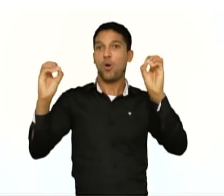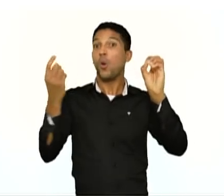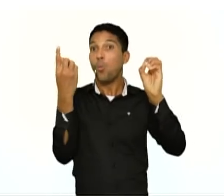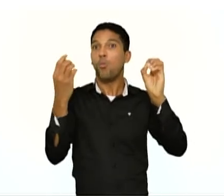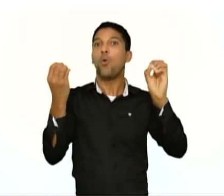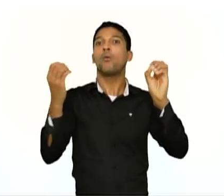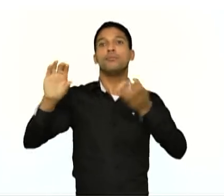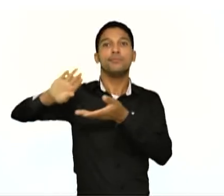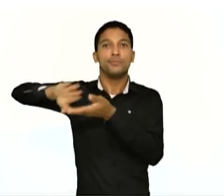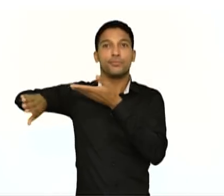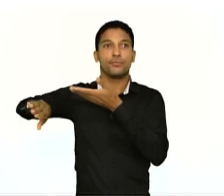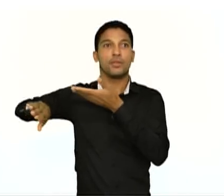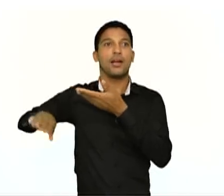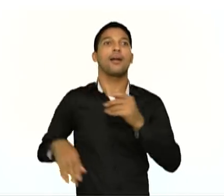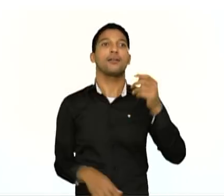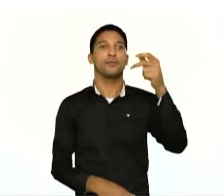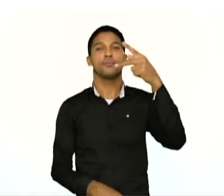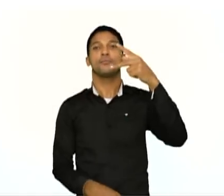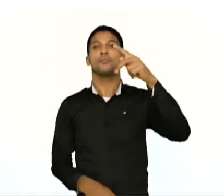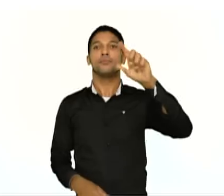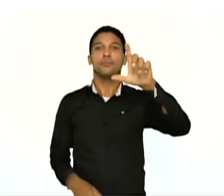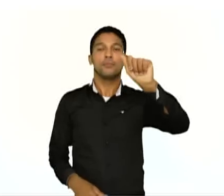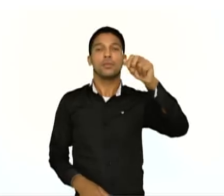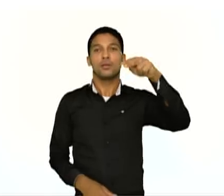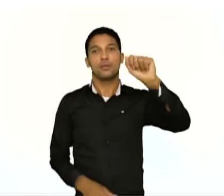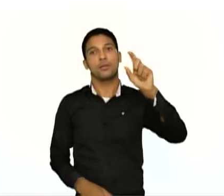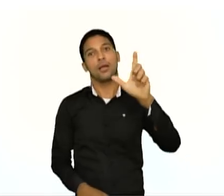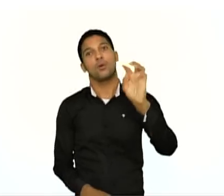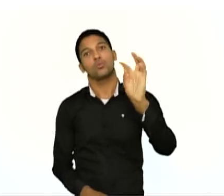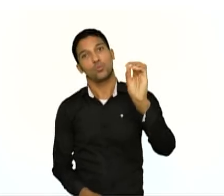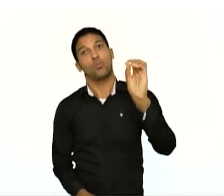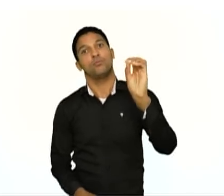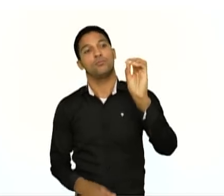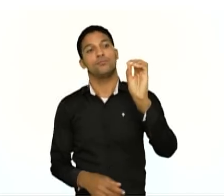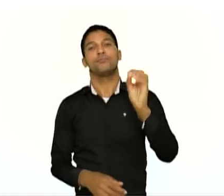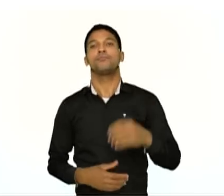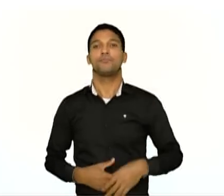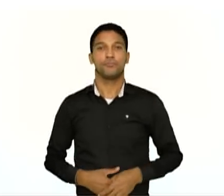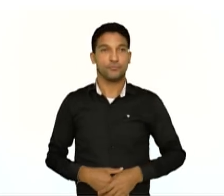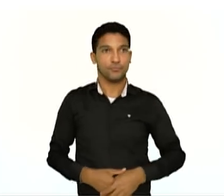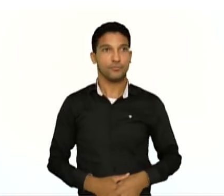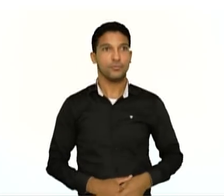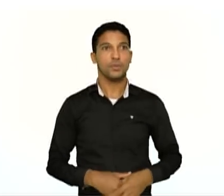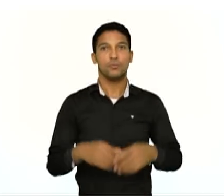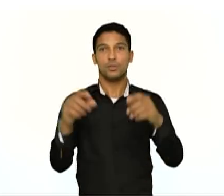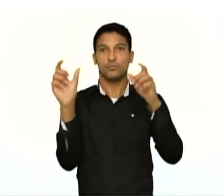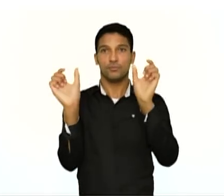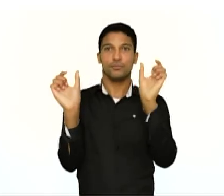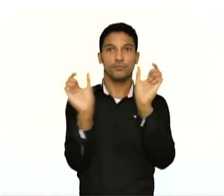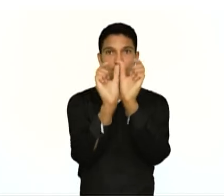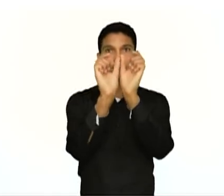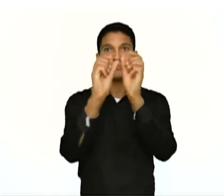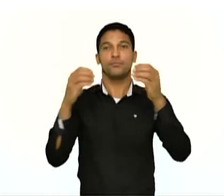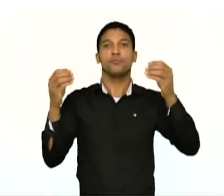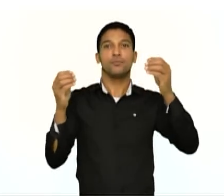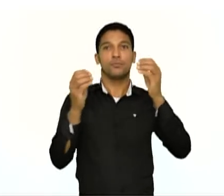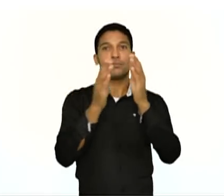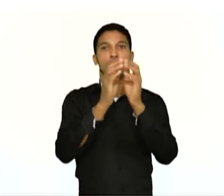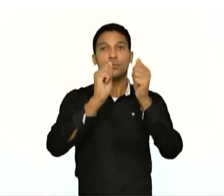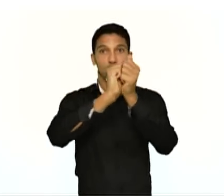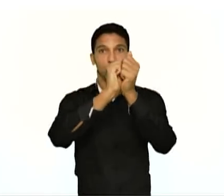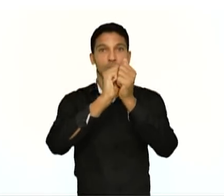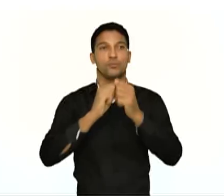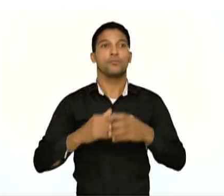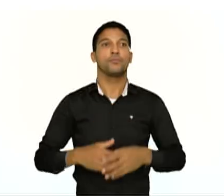Lembram que as letras são a ortografia das palavras, a ortografia é a forma como a gente grafa, como a gente escreve